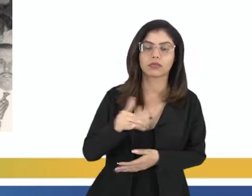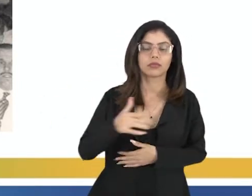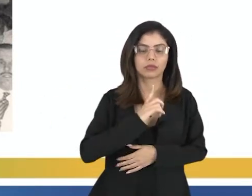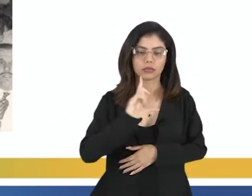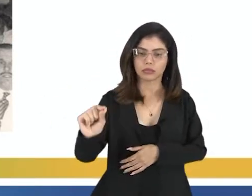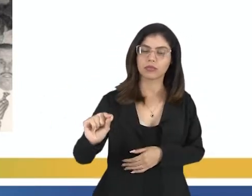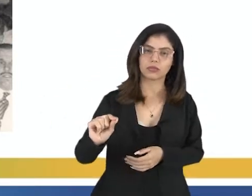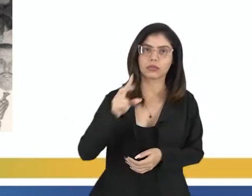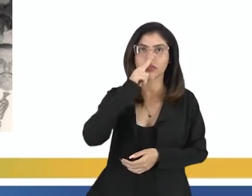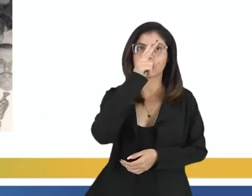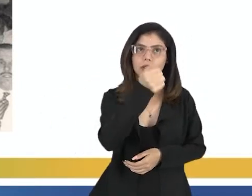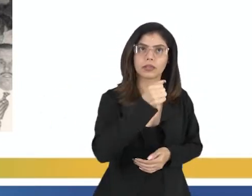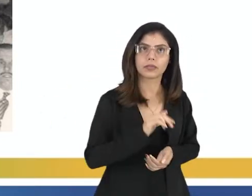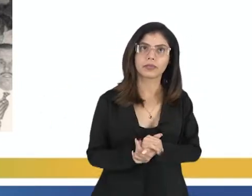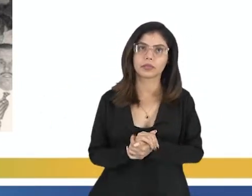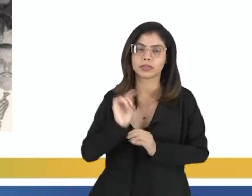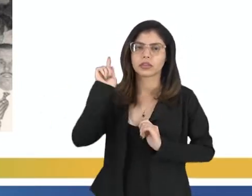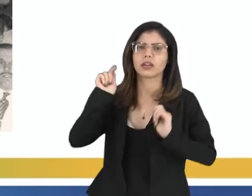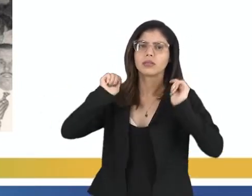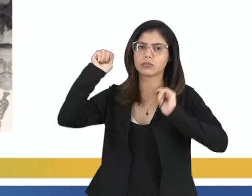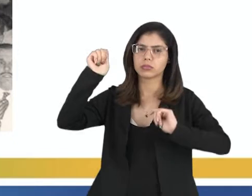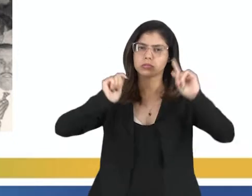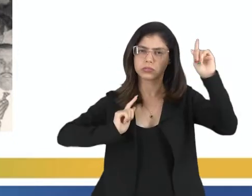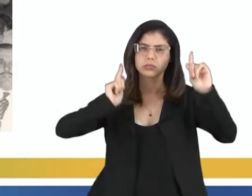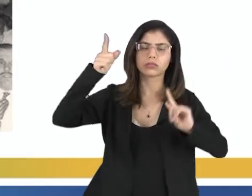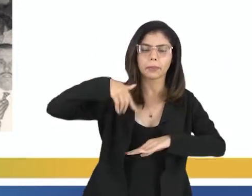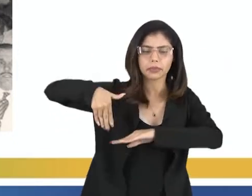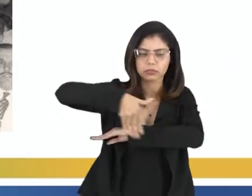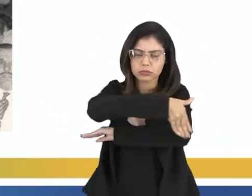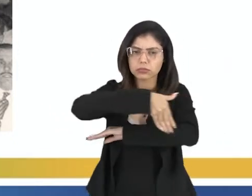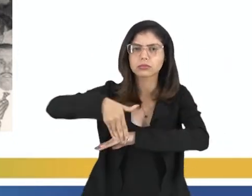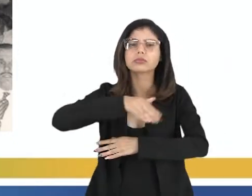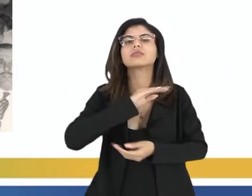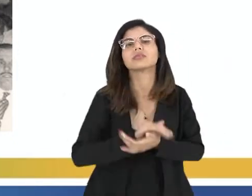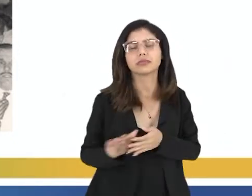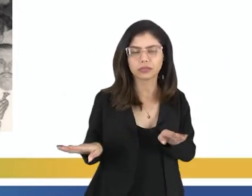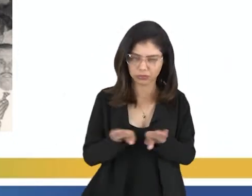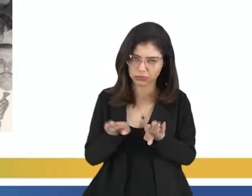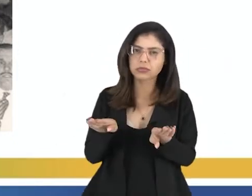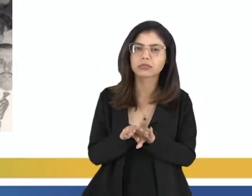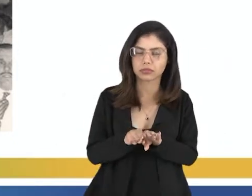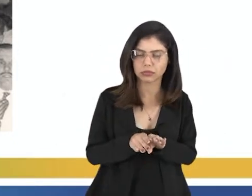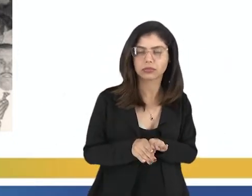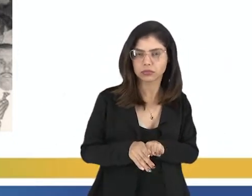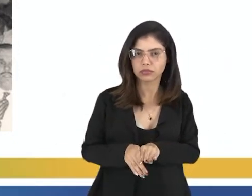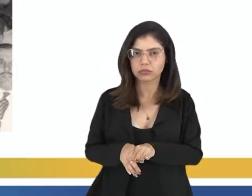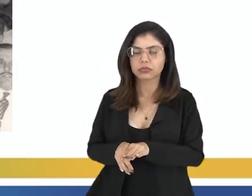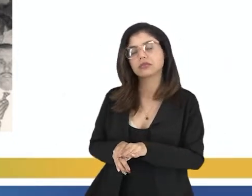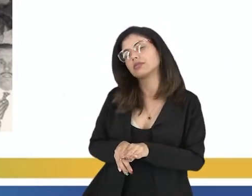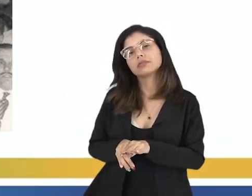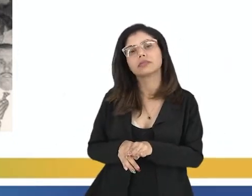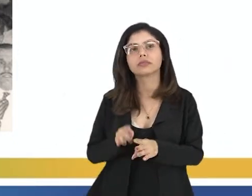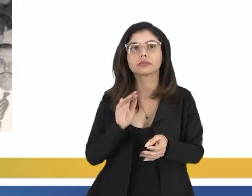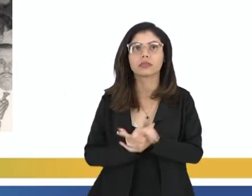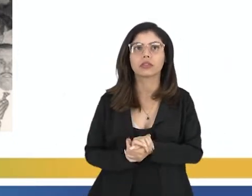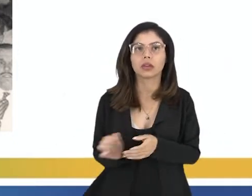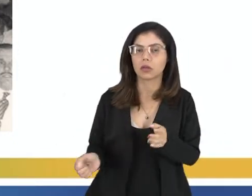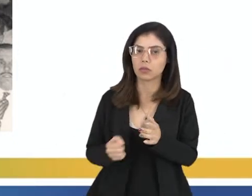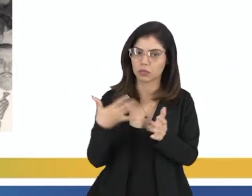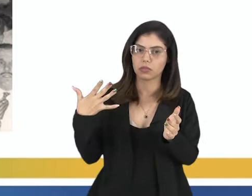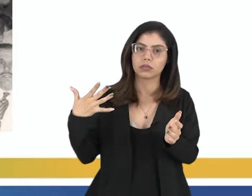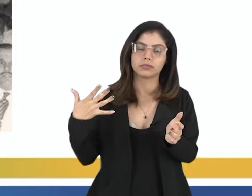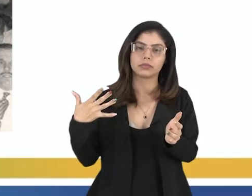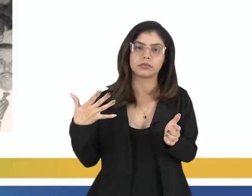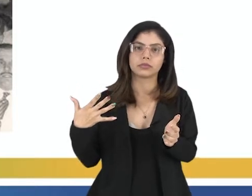sair do poder, a gente tem um movimento que a população vai para a rua. Então, Vargas, ele tinha ele era